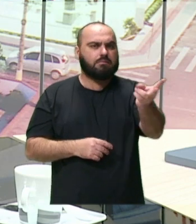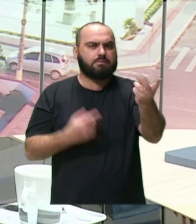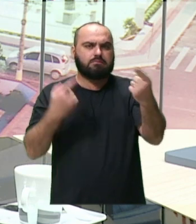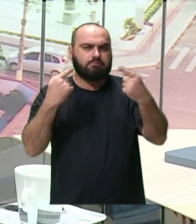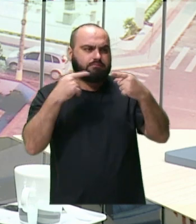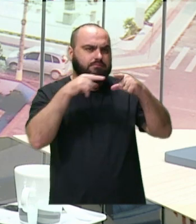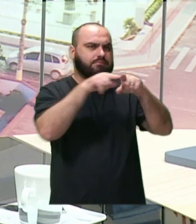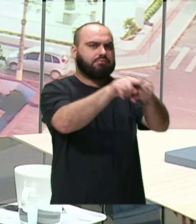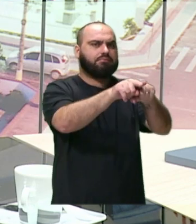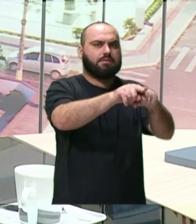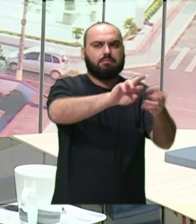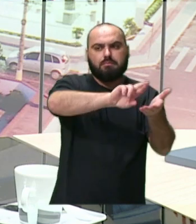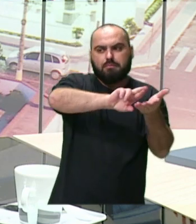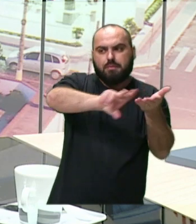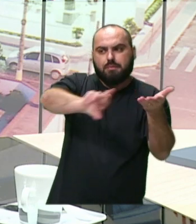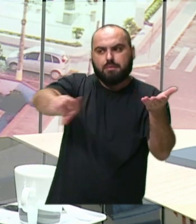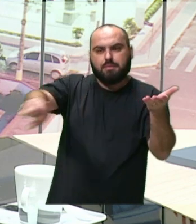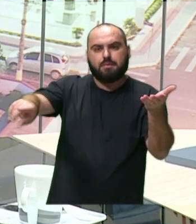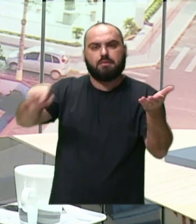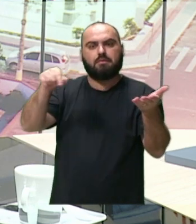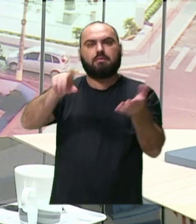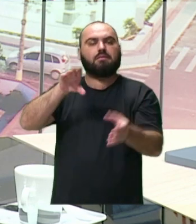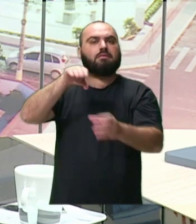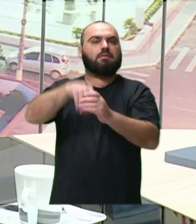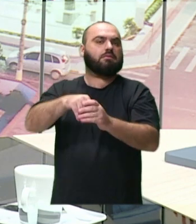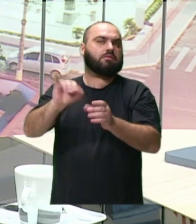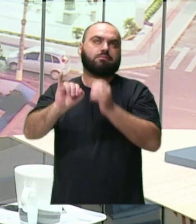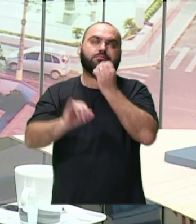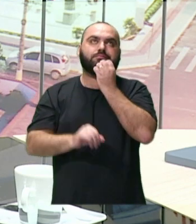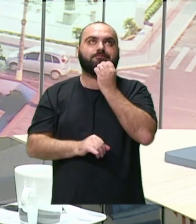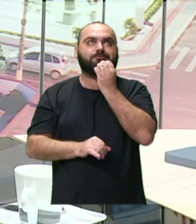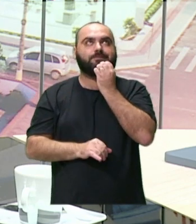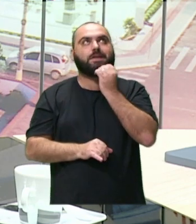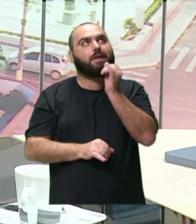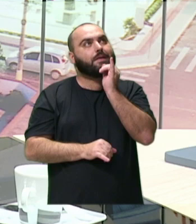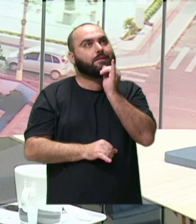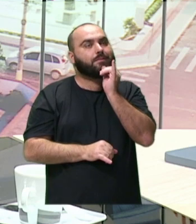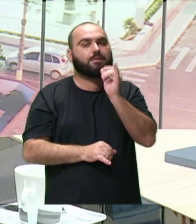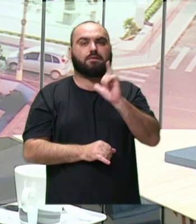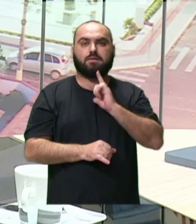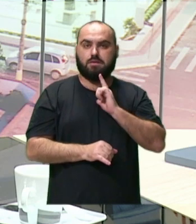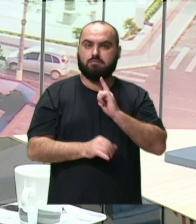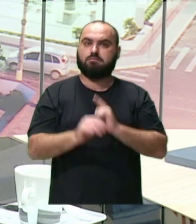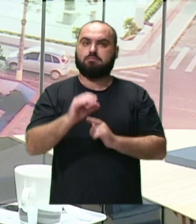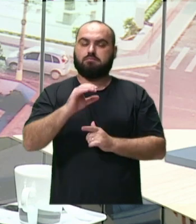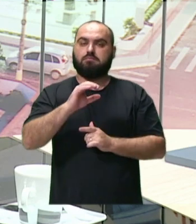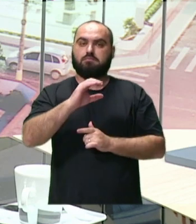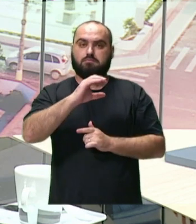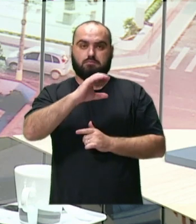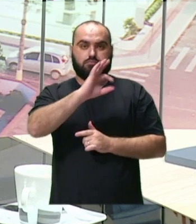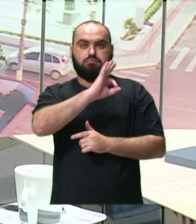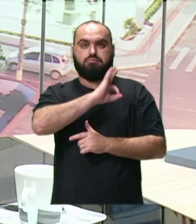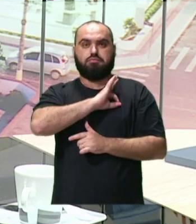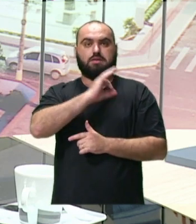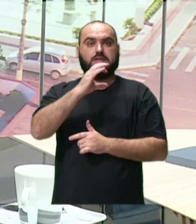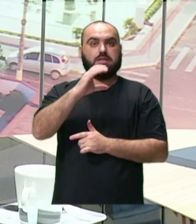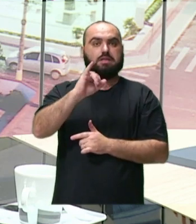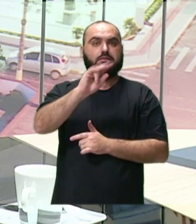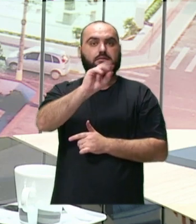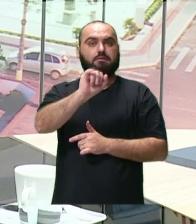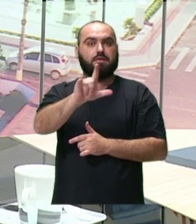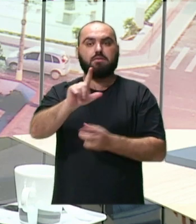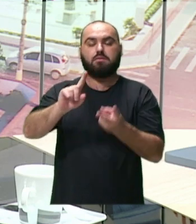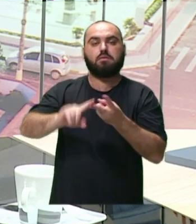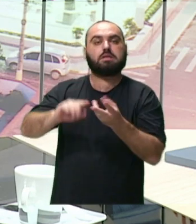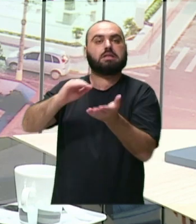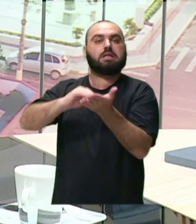sintonia com as outras unidades aqui de Itajaí. Por exemplo, a gente tem a Polícia Civil, a gente tem na própria Secretaria de Saúde,